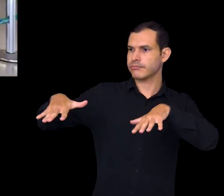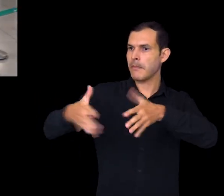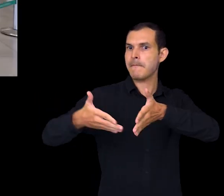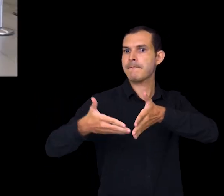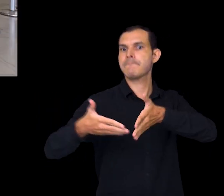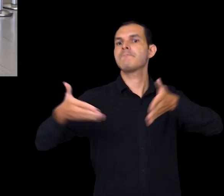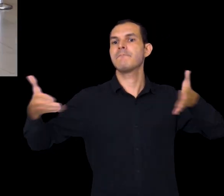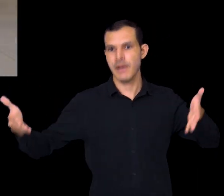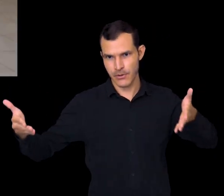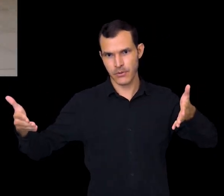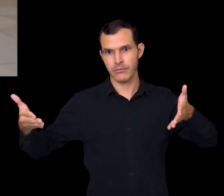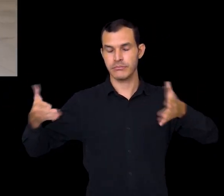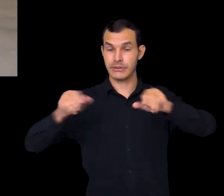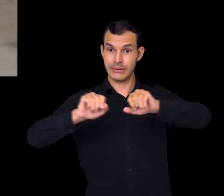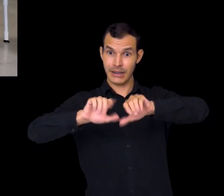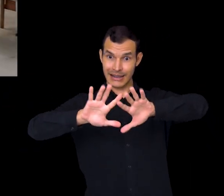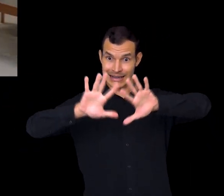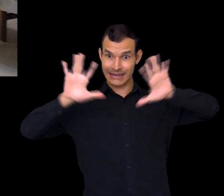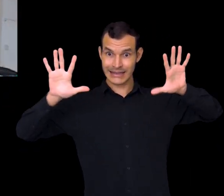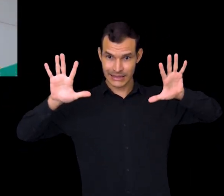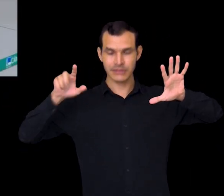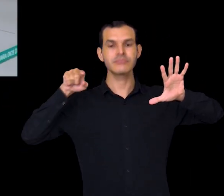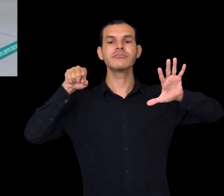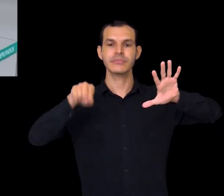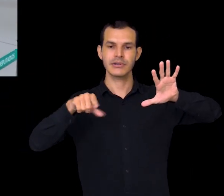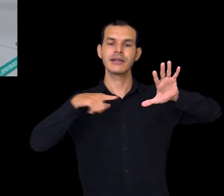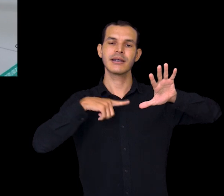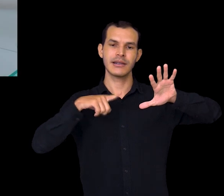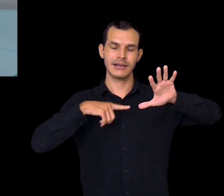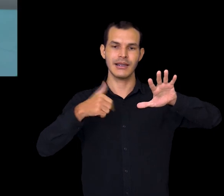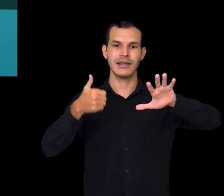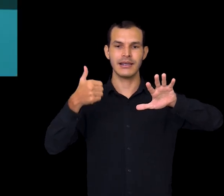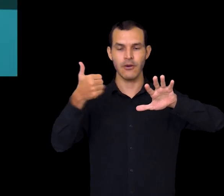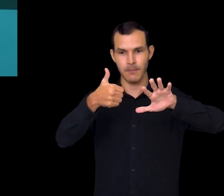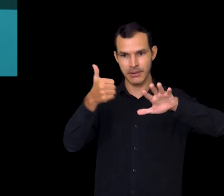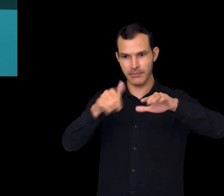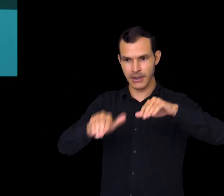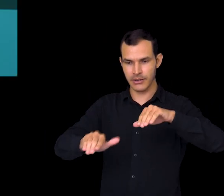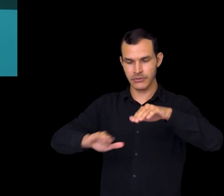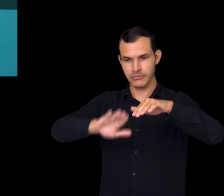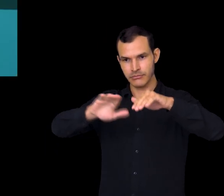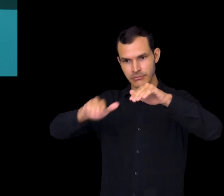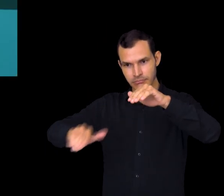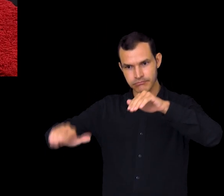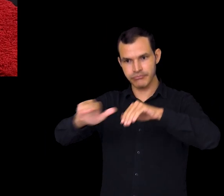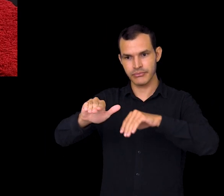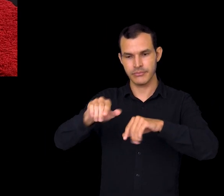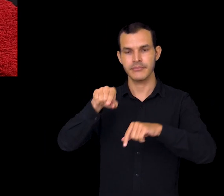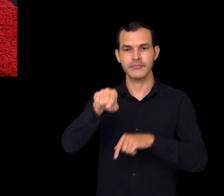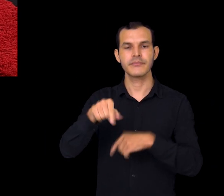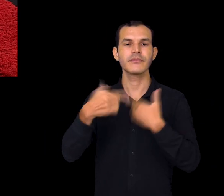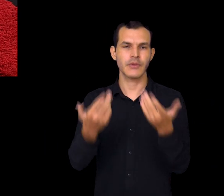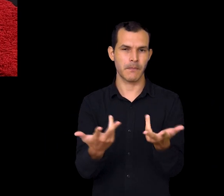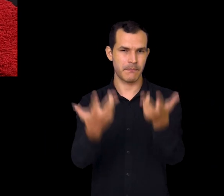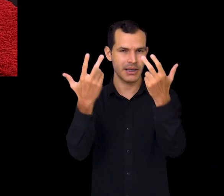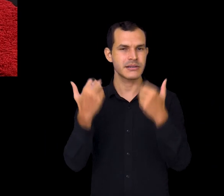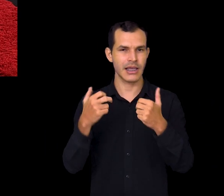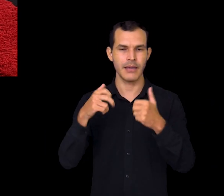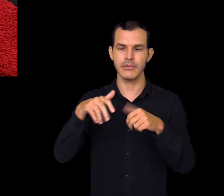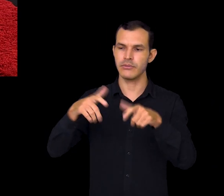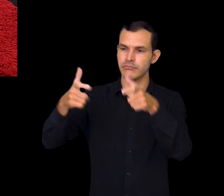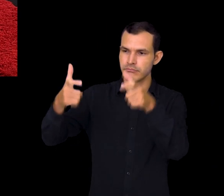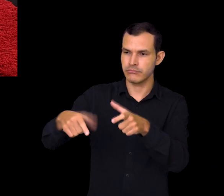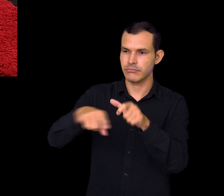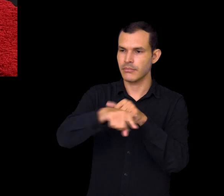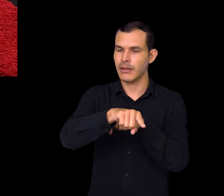subsolo. Então, a gente vê aquele espaço bem branco ali, foi por isso. Tá certo. Você falou do espelho d'água